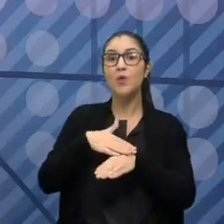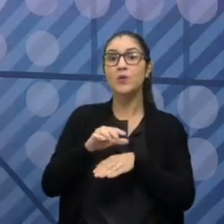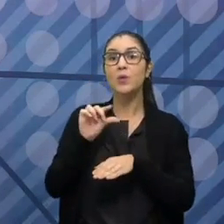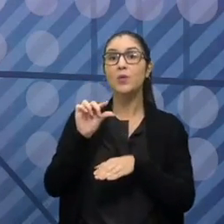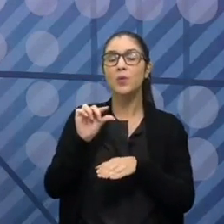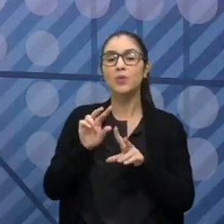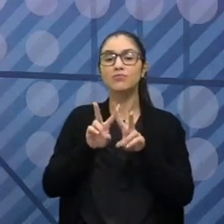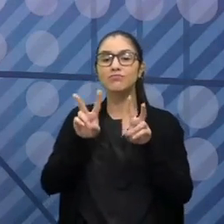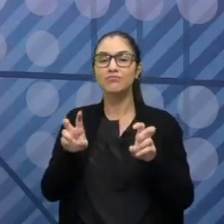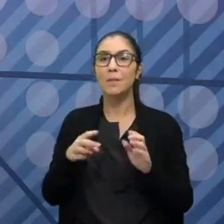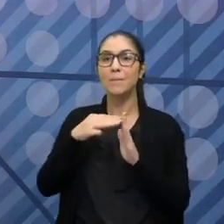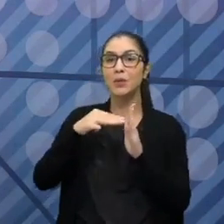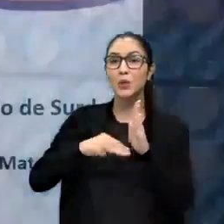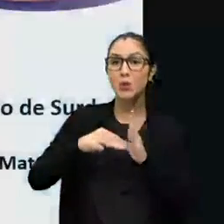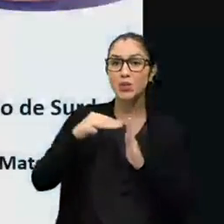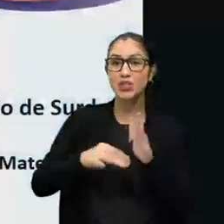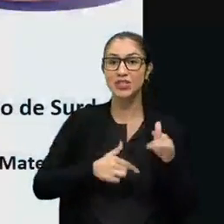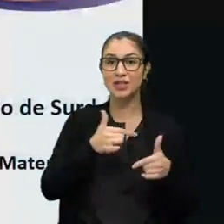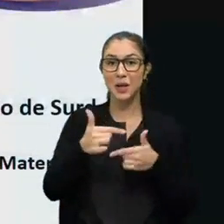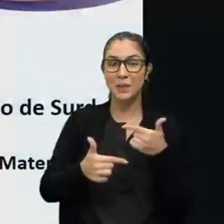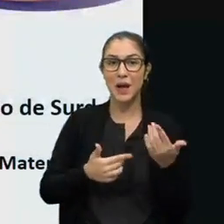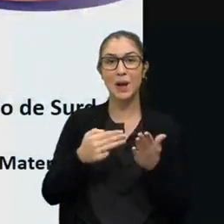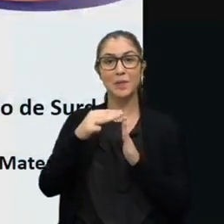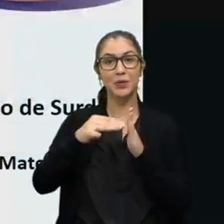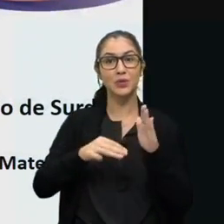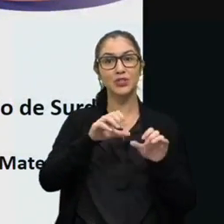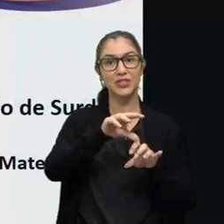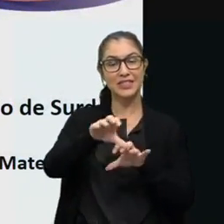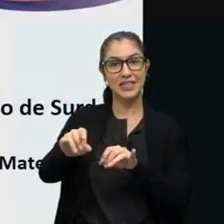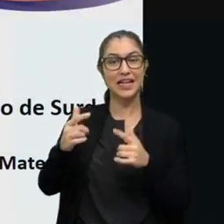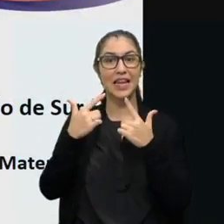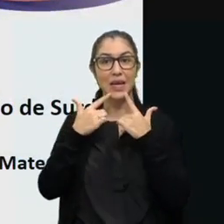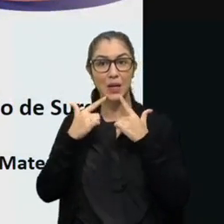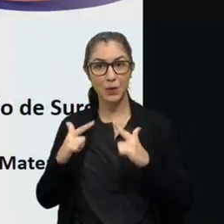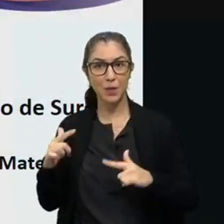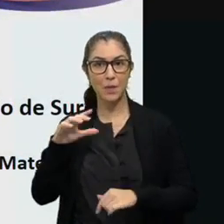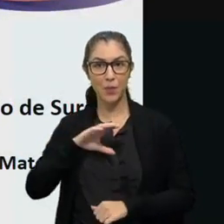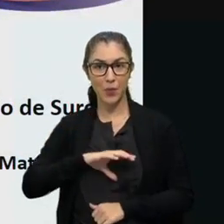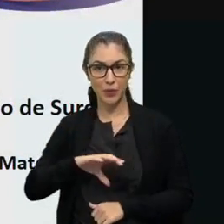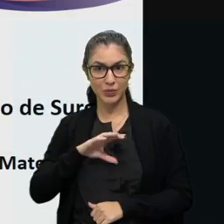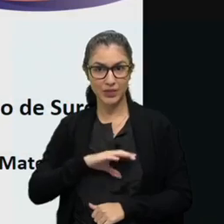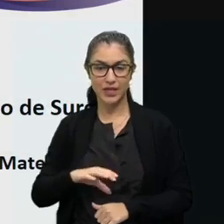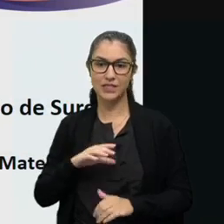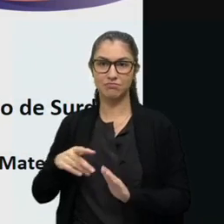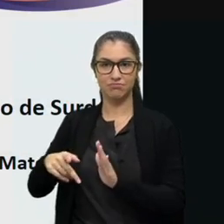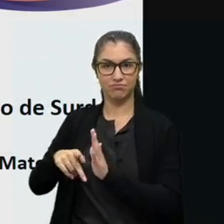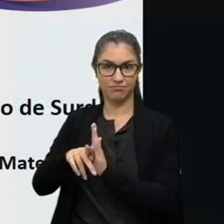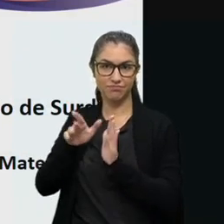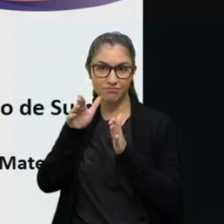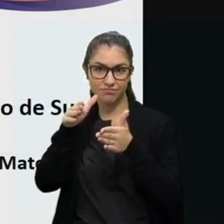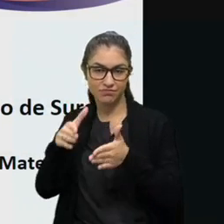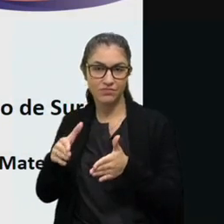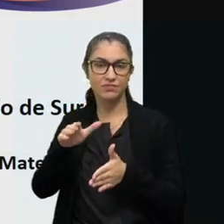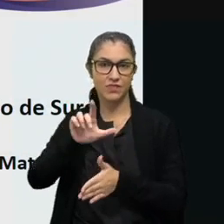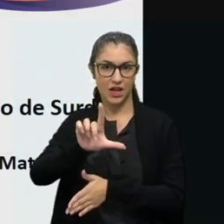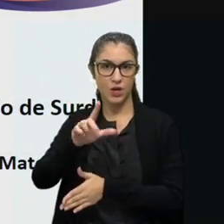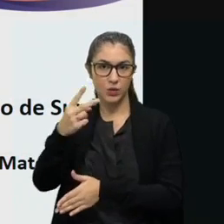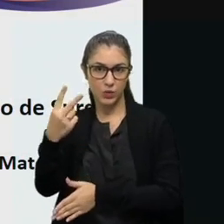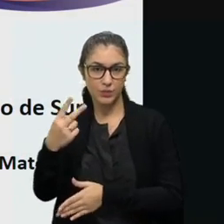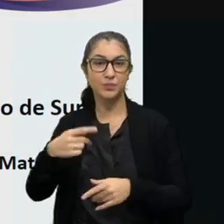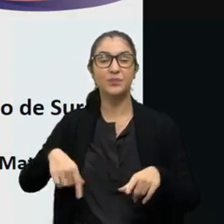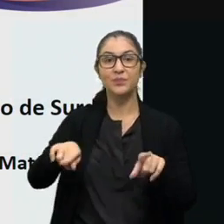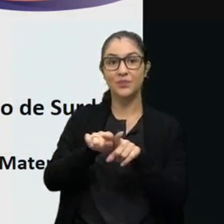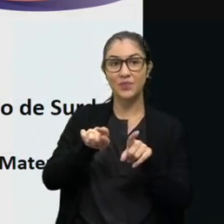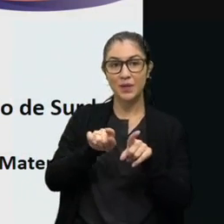as metodologias de trabalho, as metodologias de ensino de língua portuguesa para surdos como segunda língua e